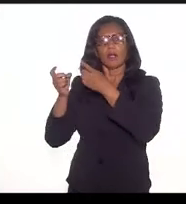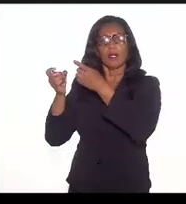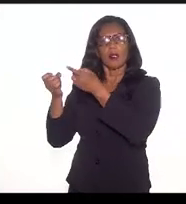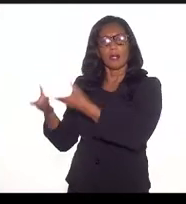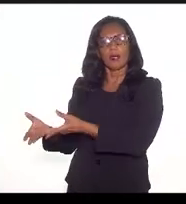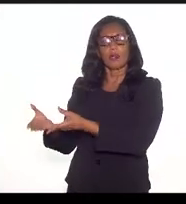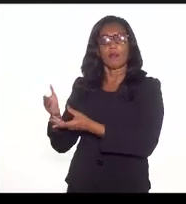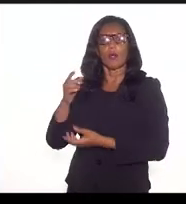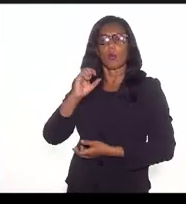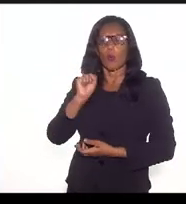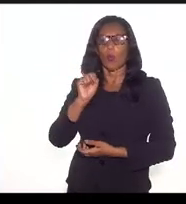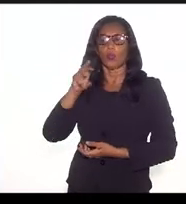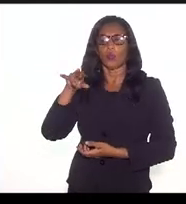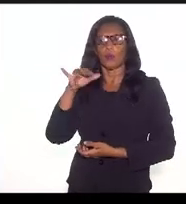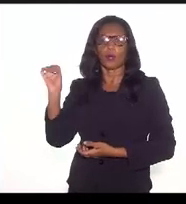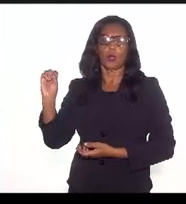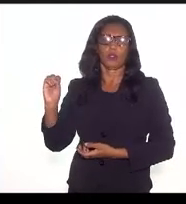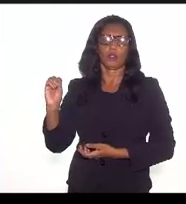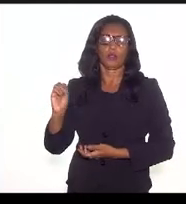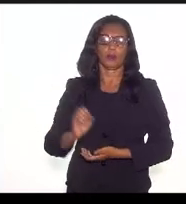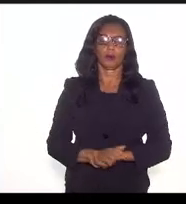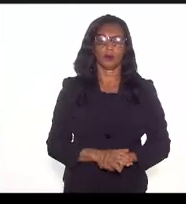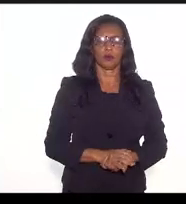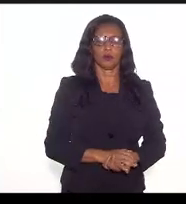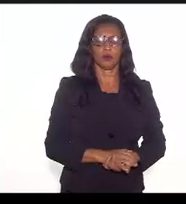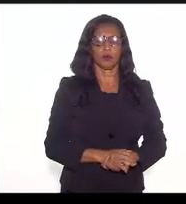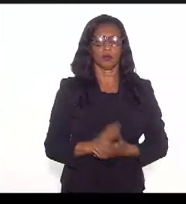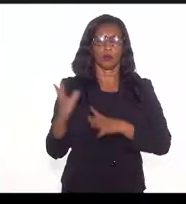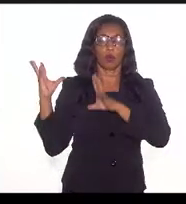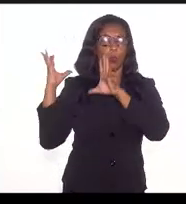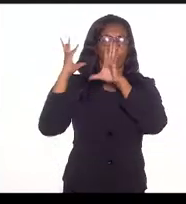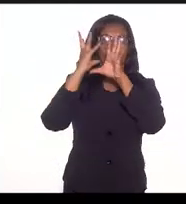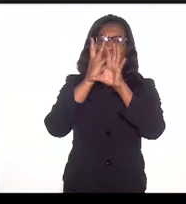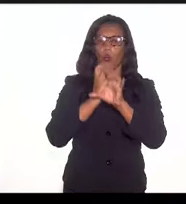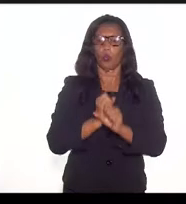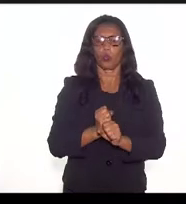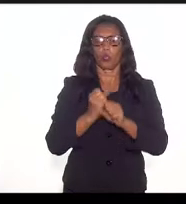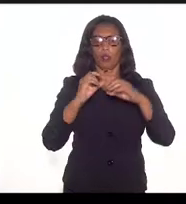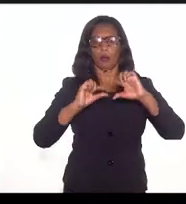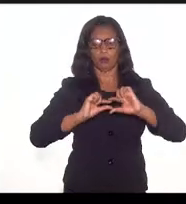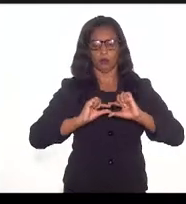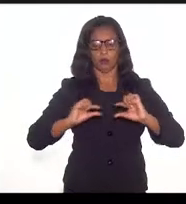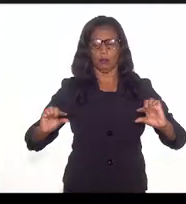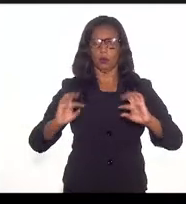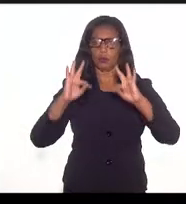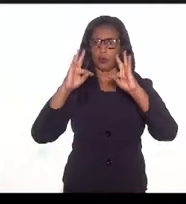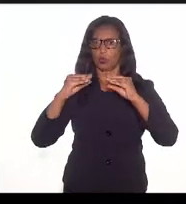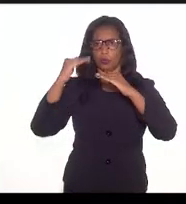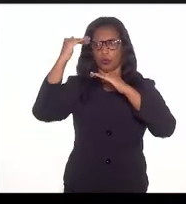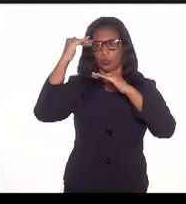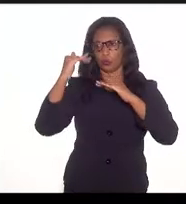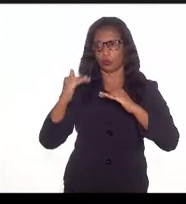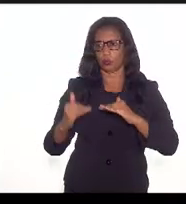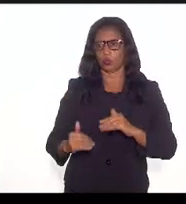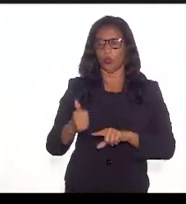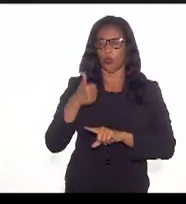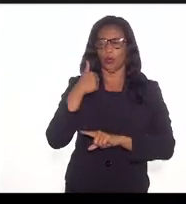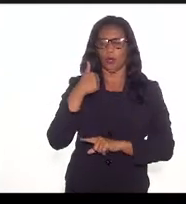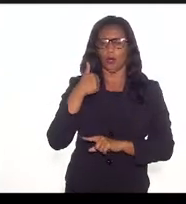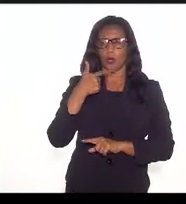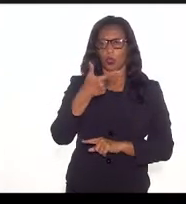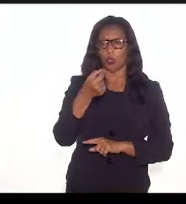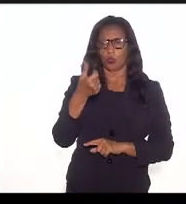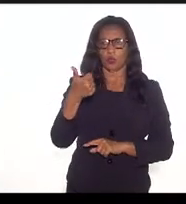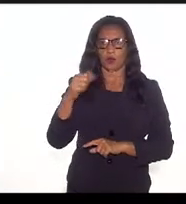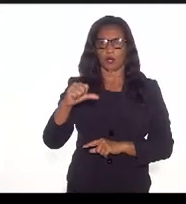aproximadamente 8.700.000 em 2020. Então, os totais estão embaixo. Em 2020, a gente contratou, em